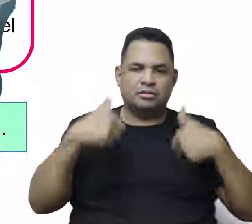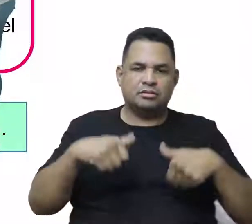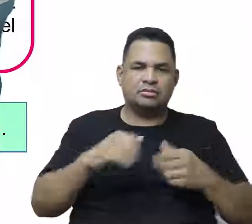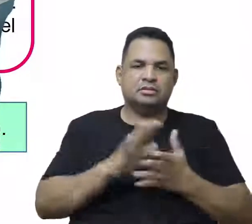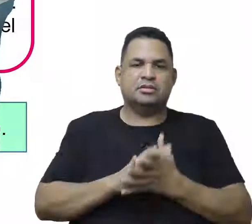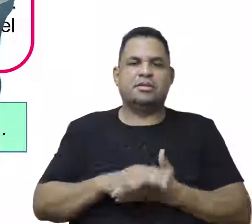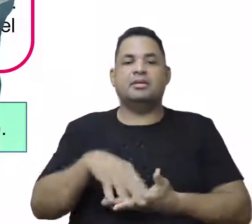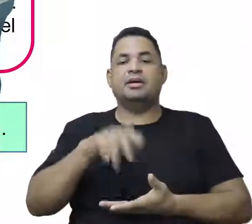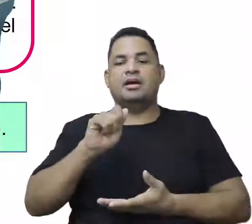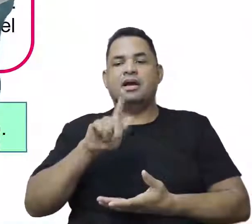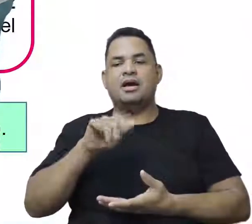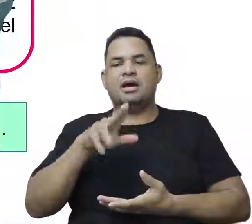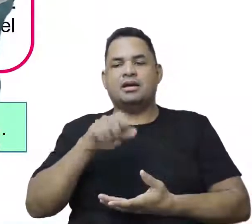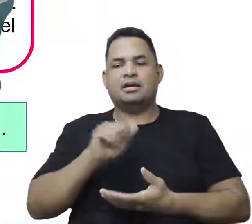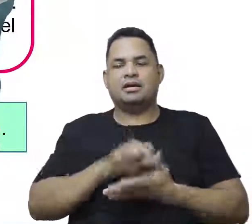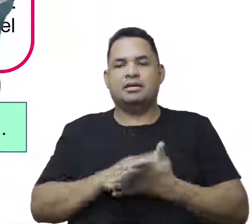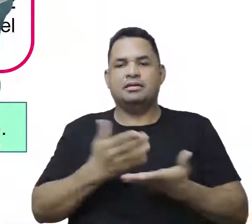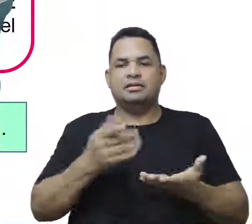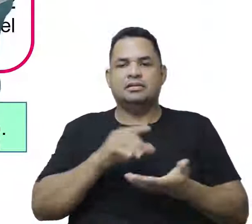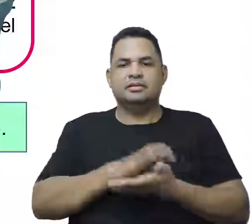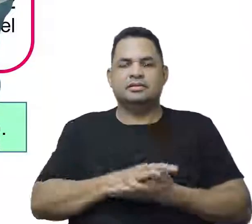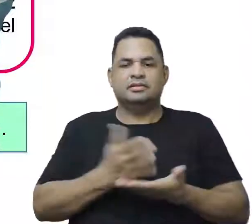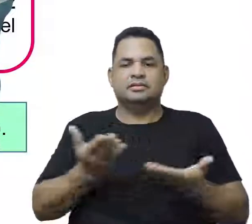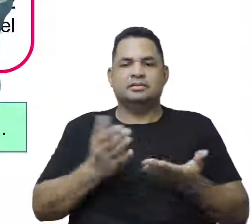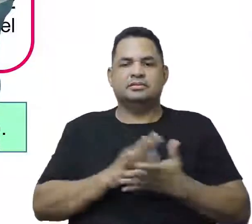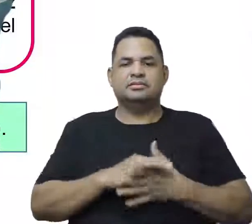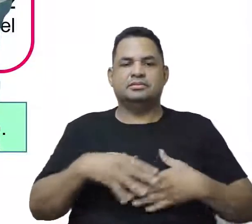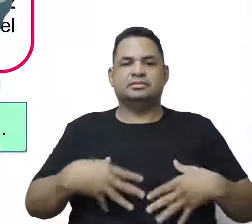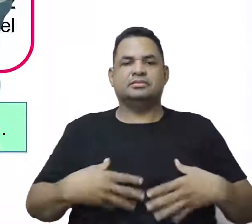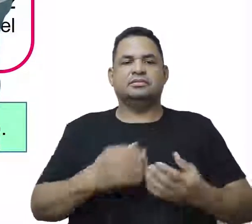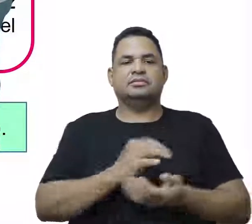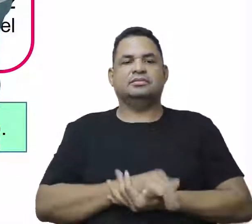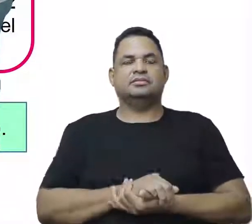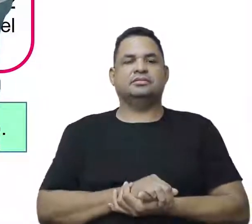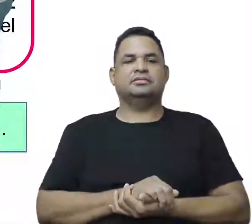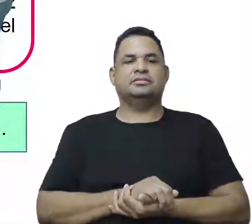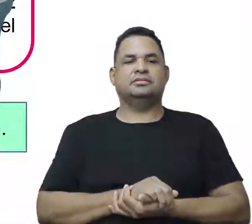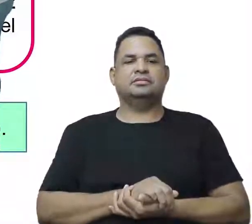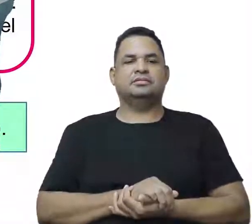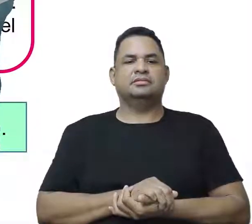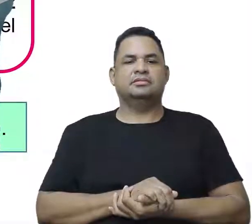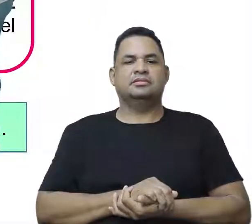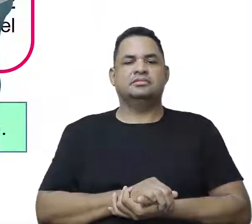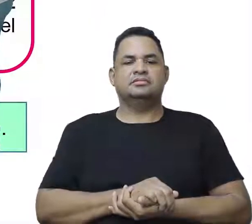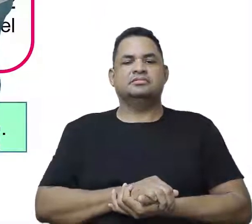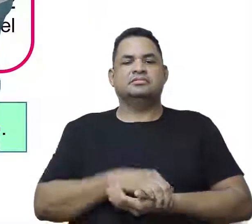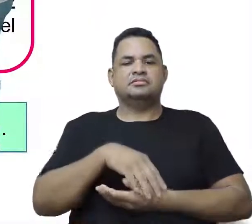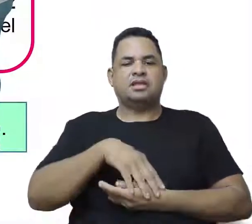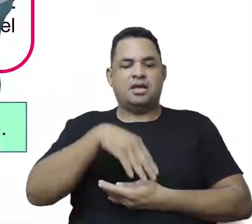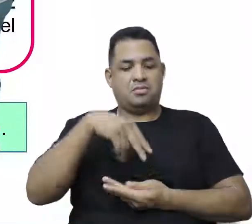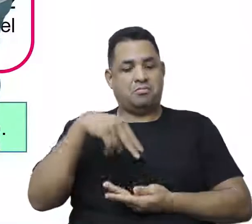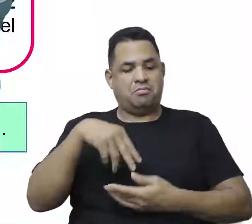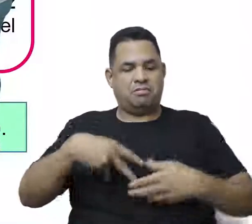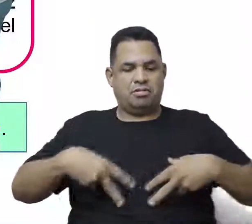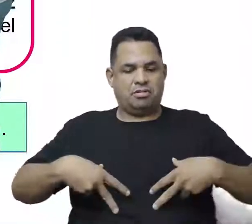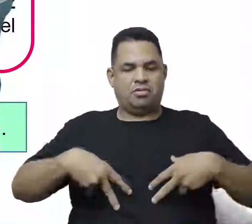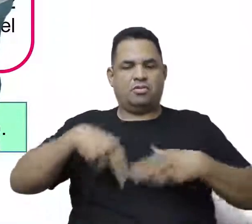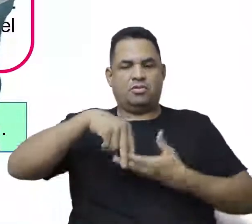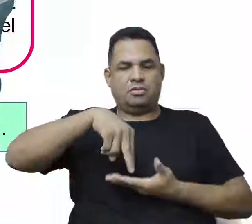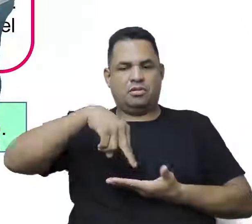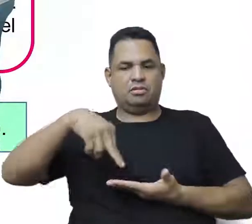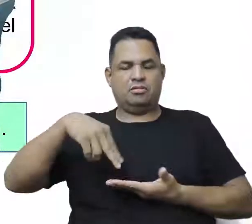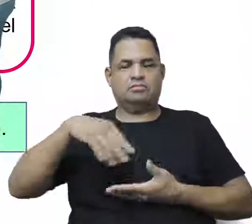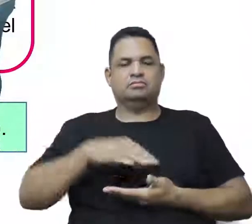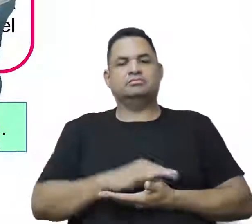lembrar lá da águia. Tá bem protuberante aqui o abdômen, né? Isso. E o tronco inclinado lá, ó. Essa